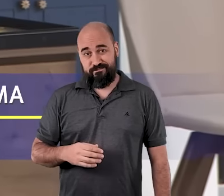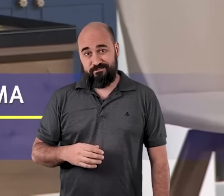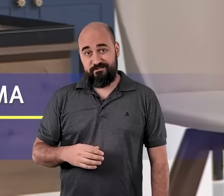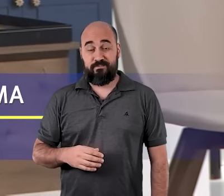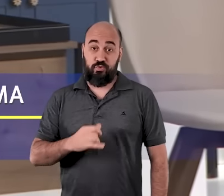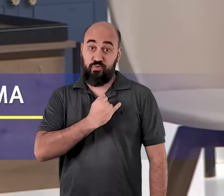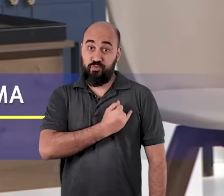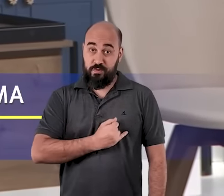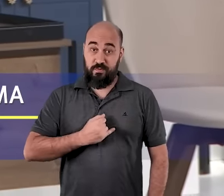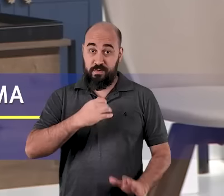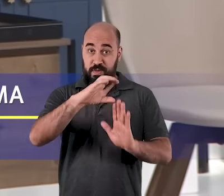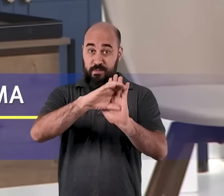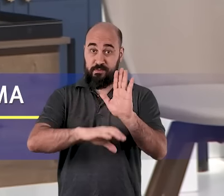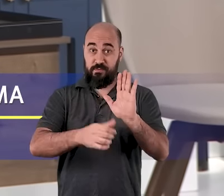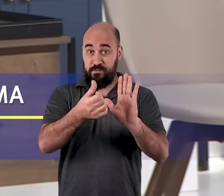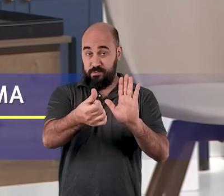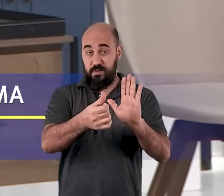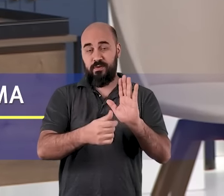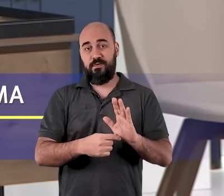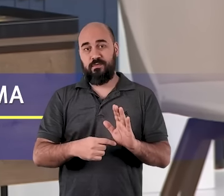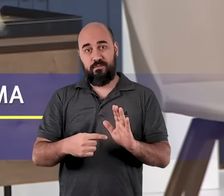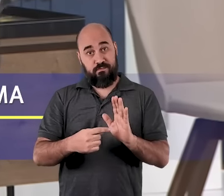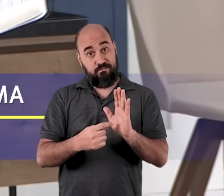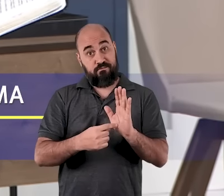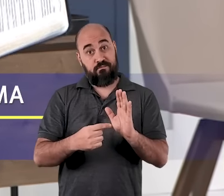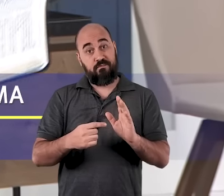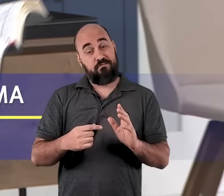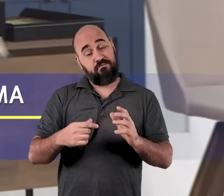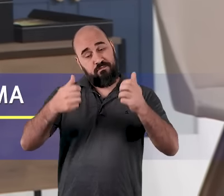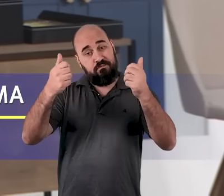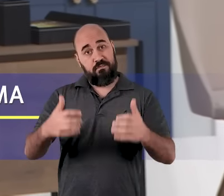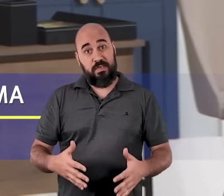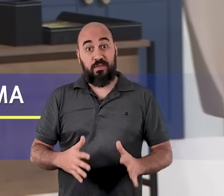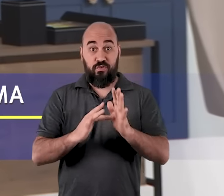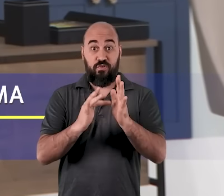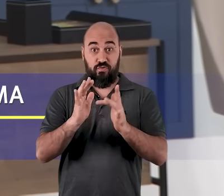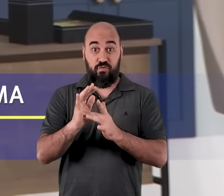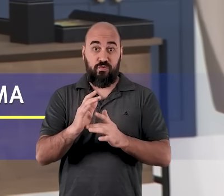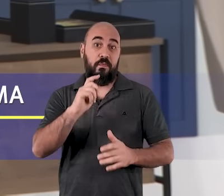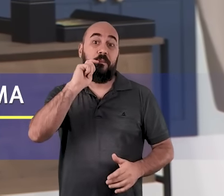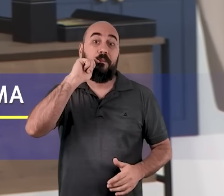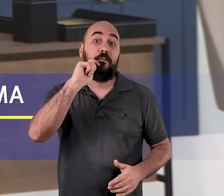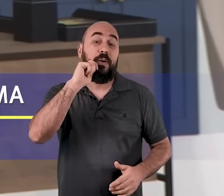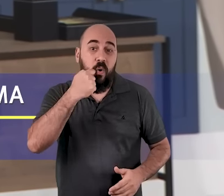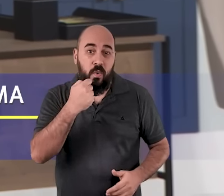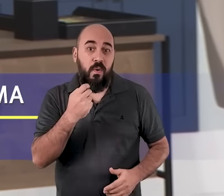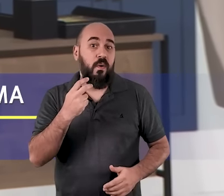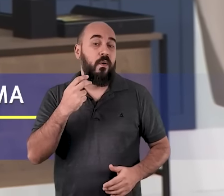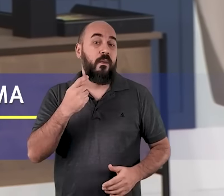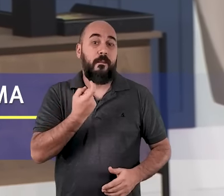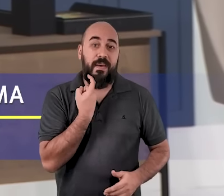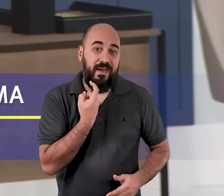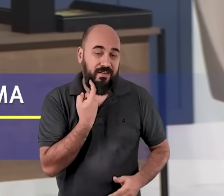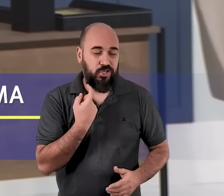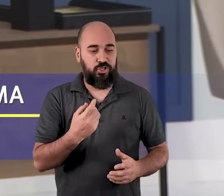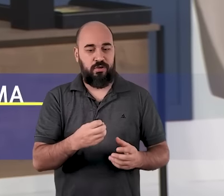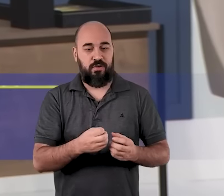Jesus realizou um milagre no dia anterior, multiplicando pães e peixes. E a Bíblia diz que